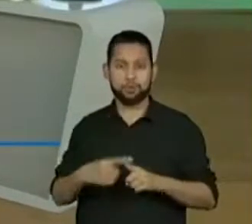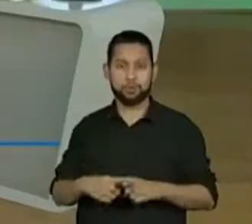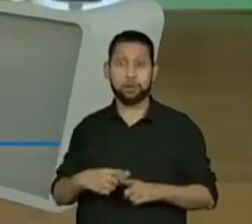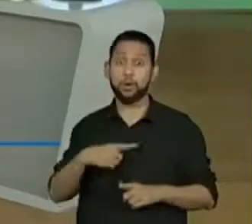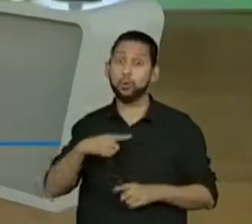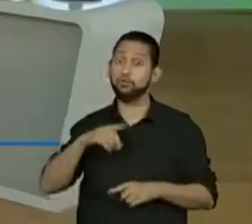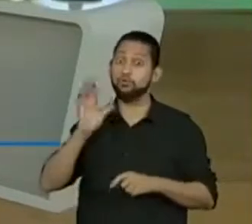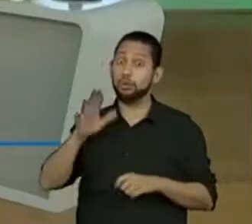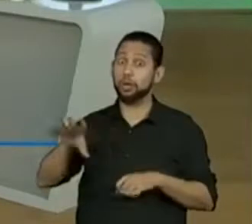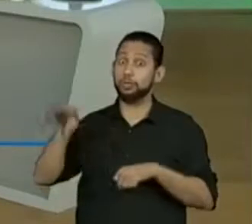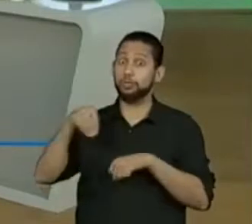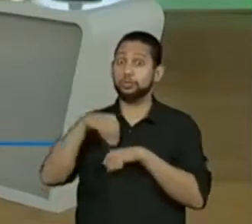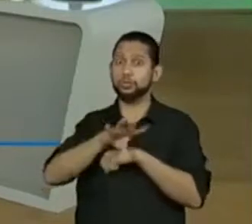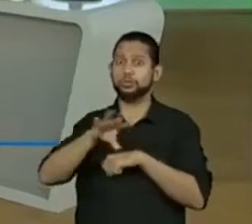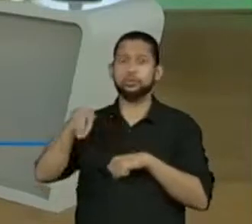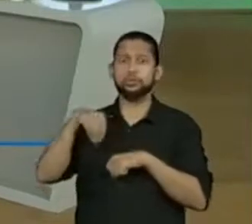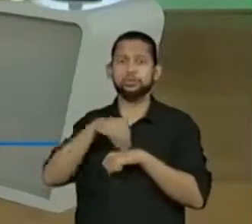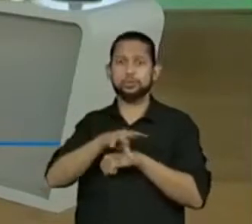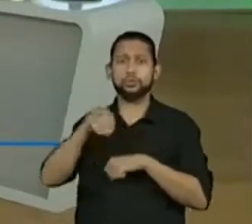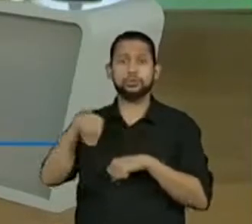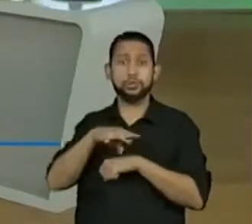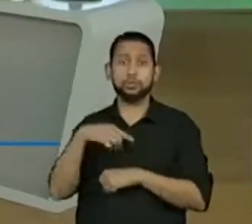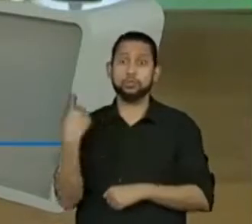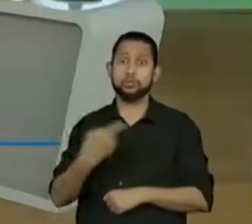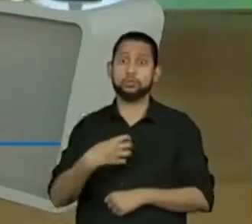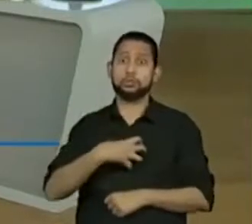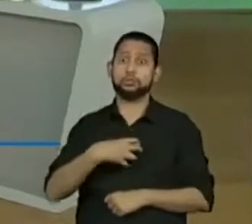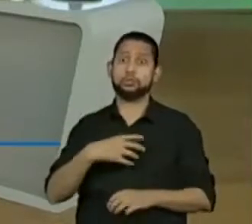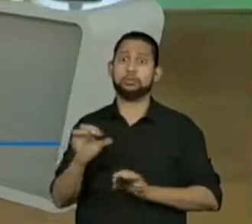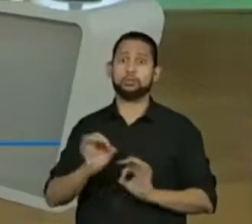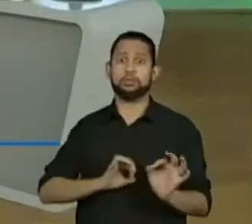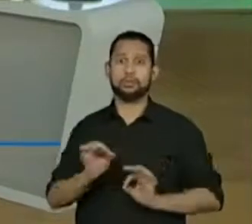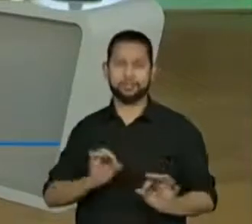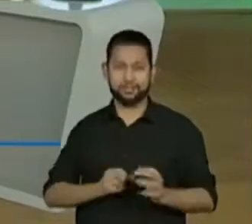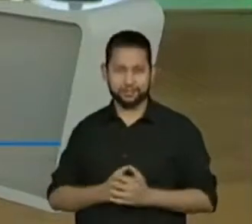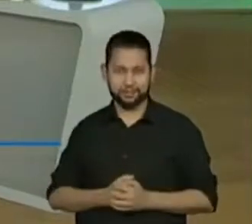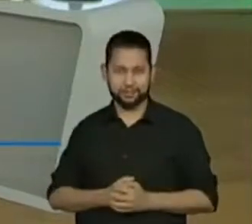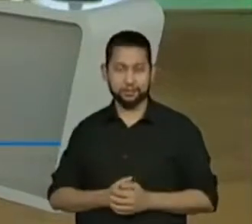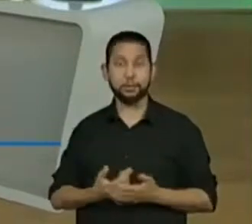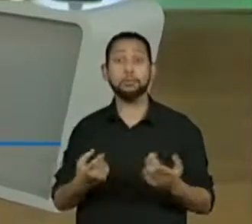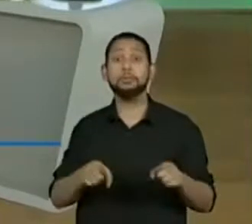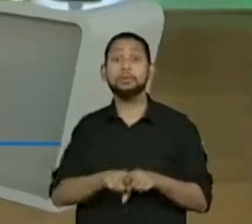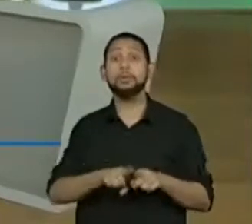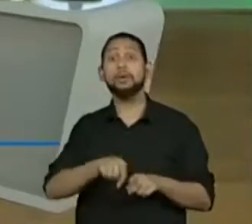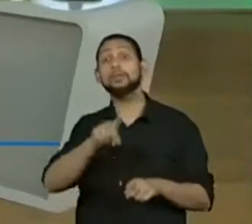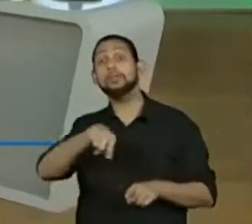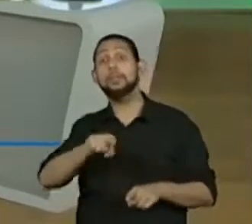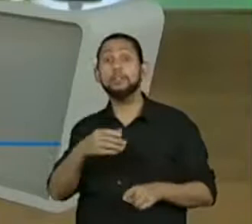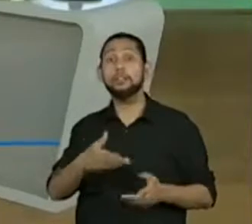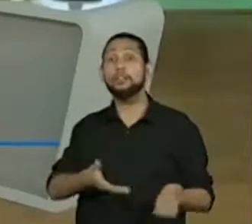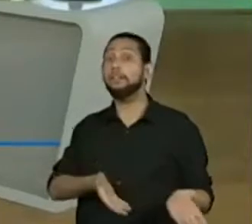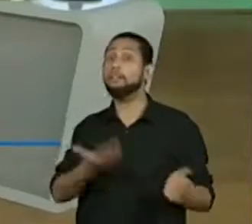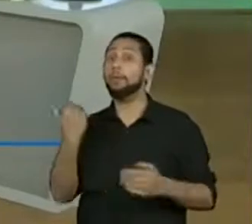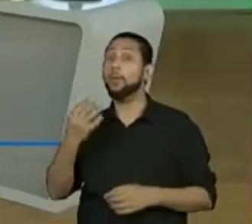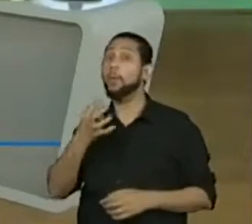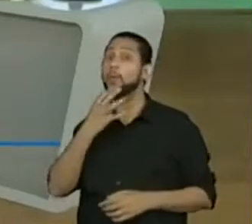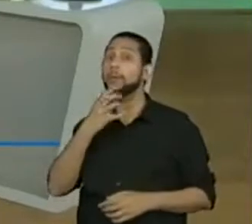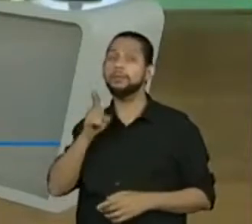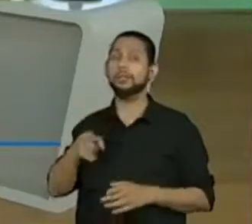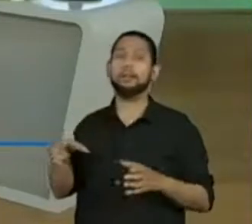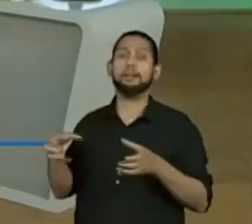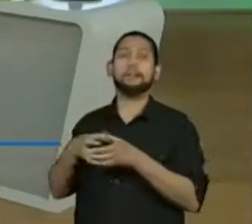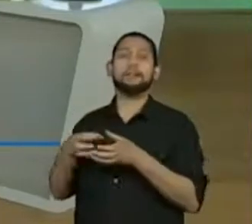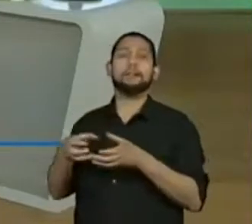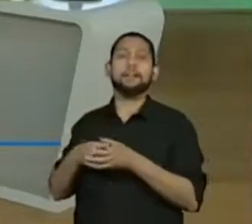eu trouxe dicas de como geralmente a gente organiza E além disso vocês irão conhecer a